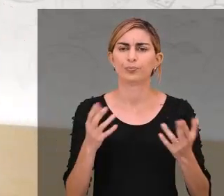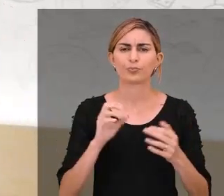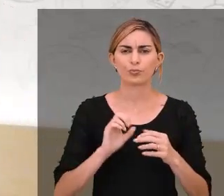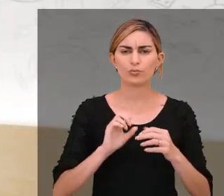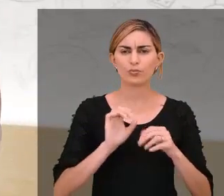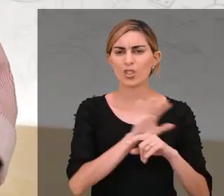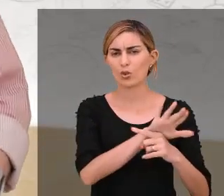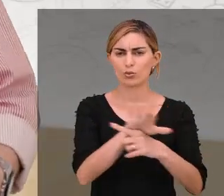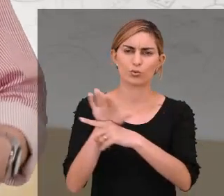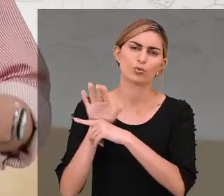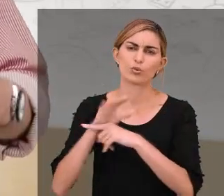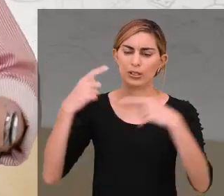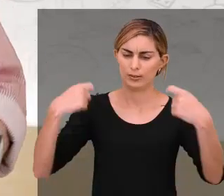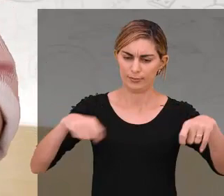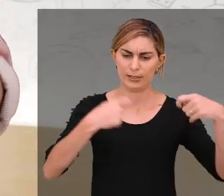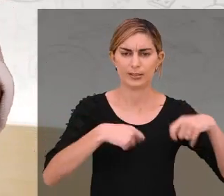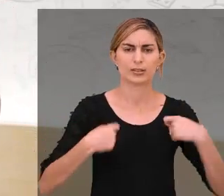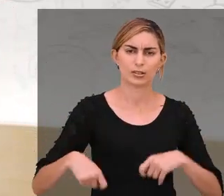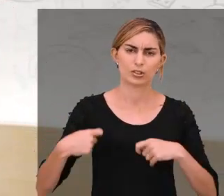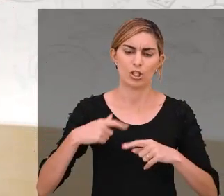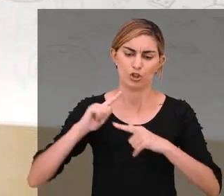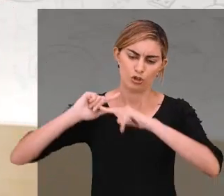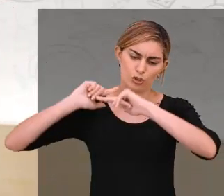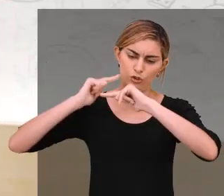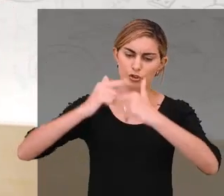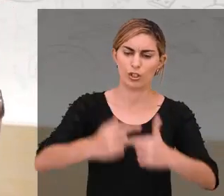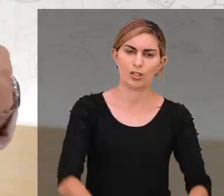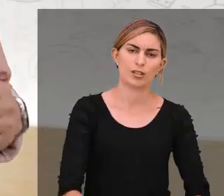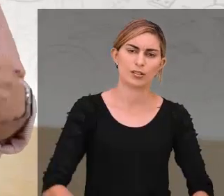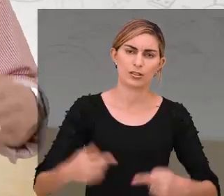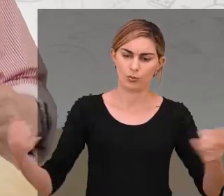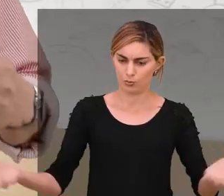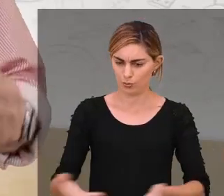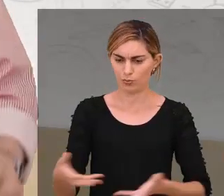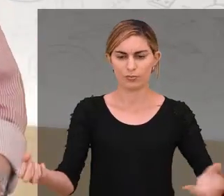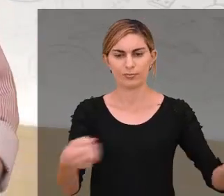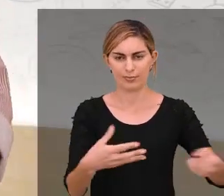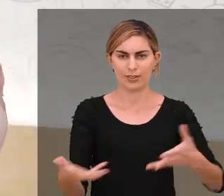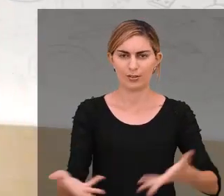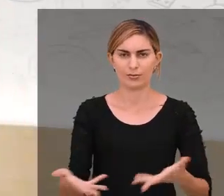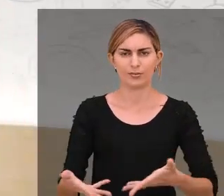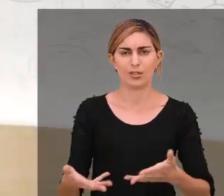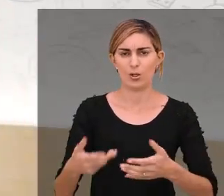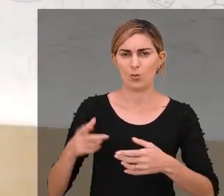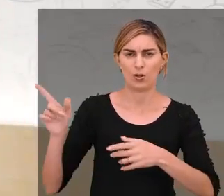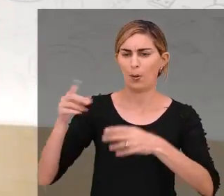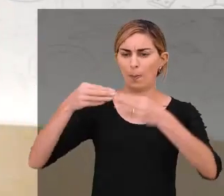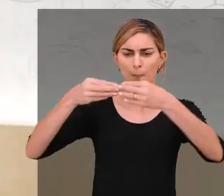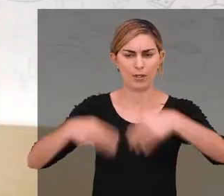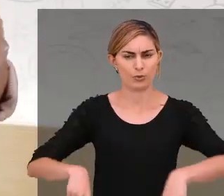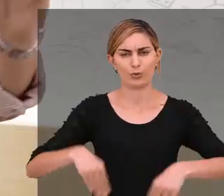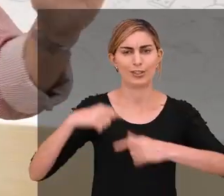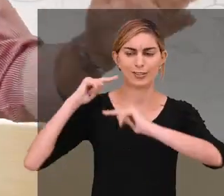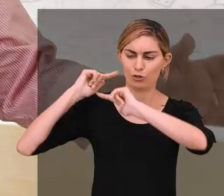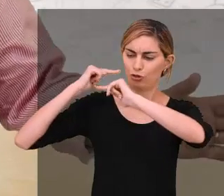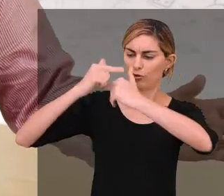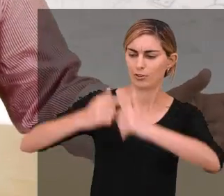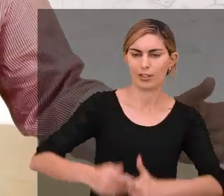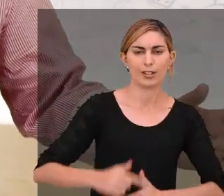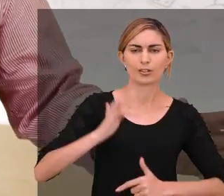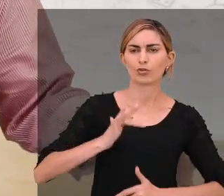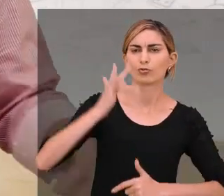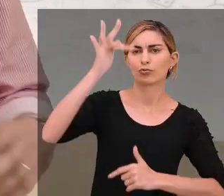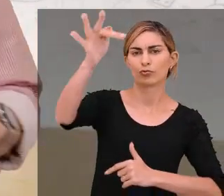assim, suprir as necessidades da geração atual, sem que esse suprimento provocasse nenhum dano para as